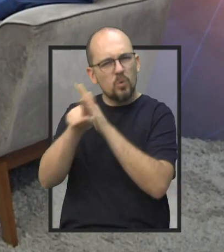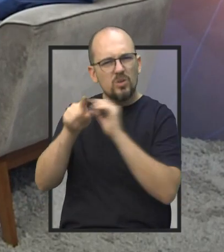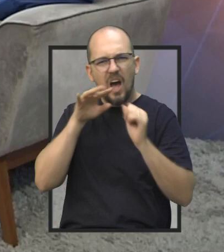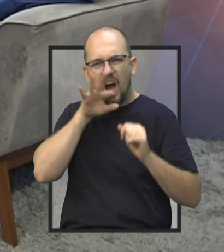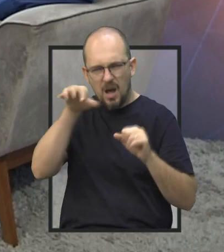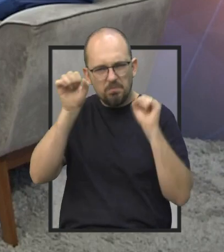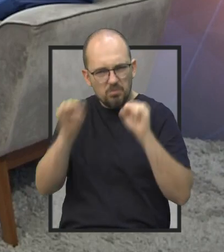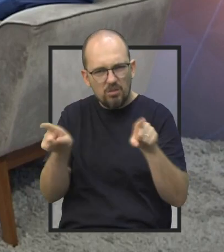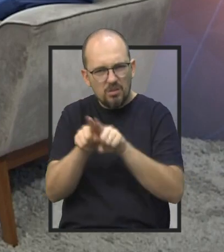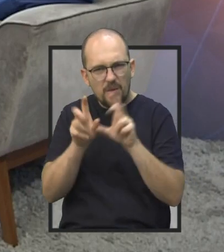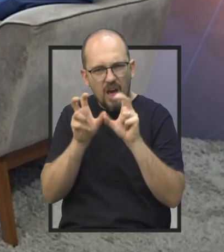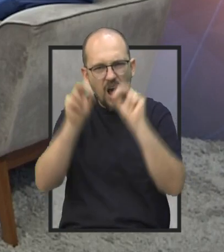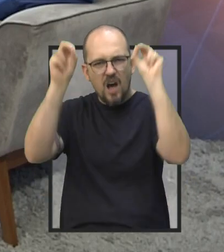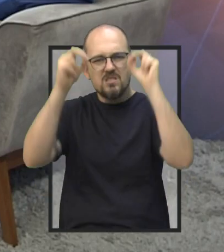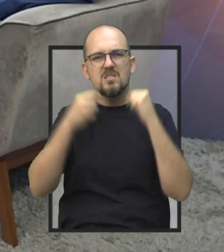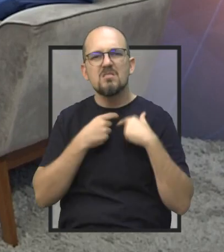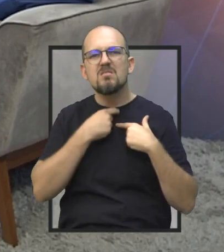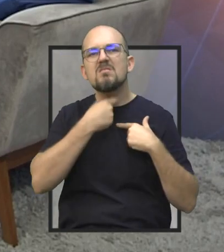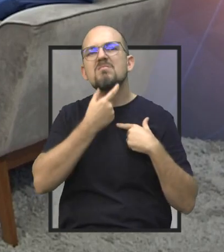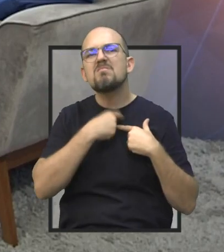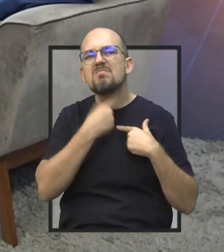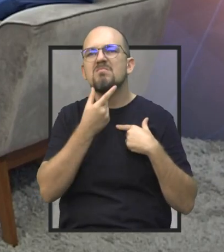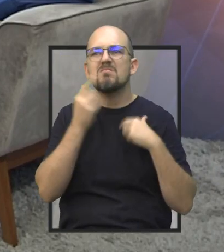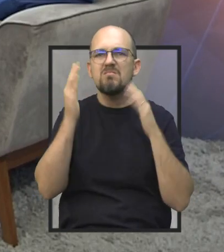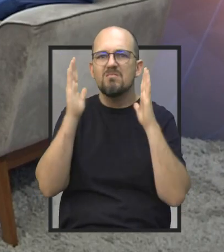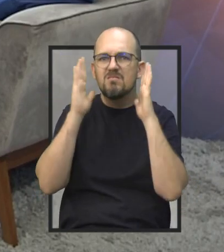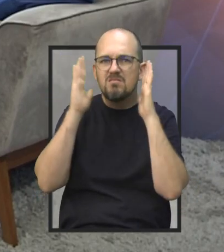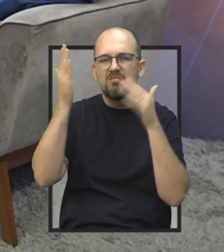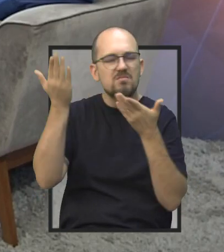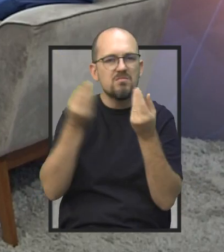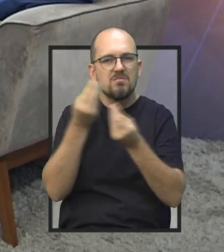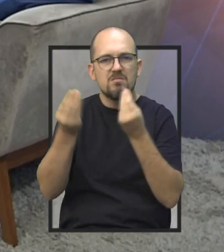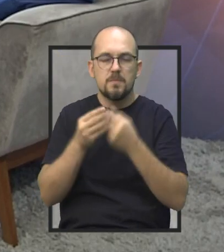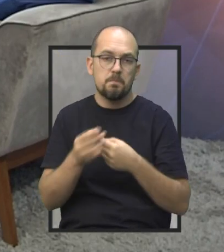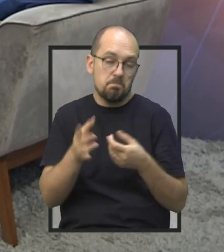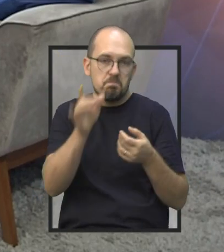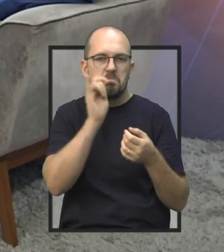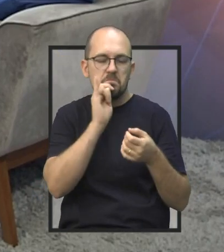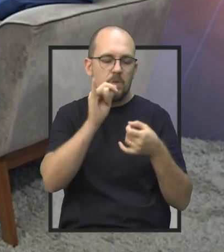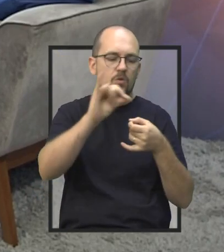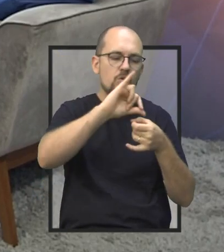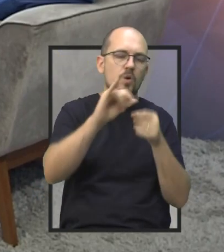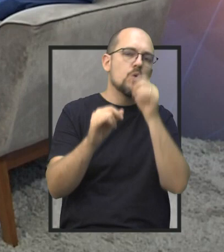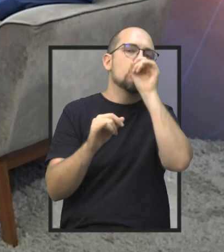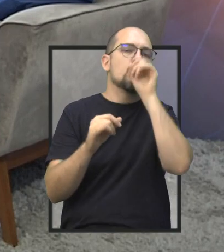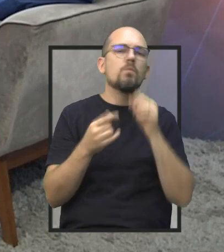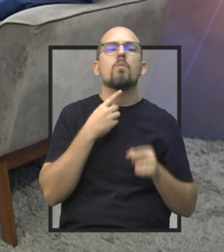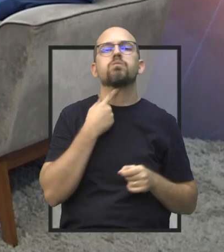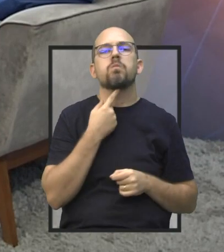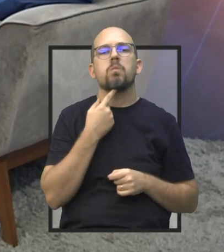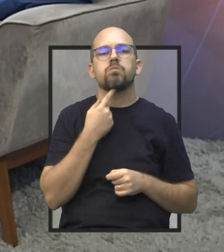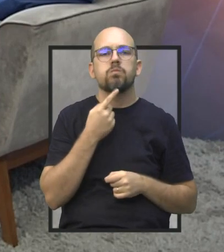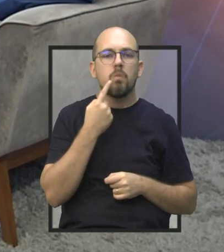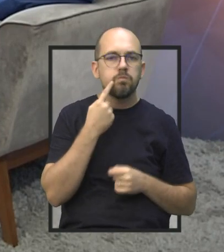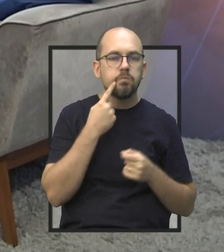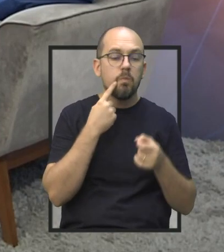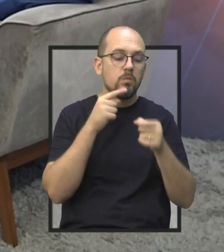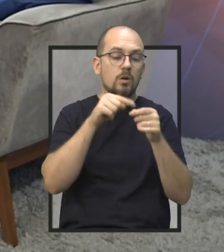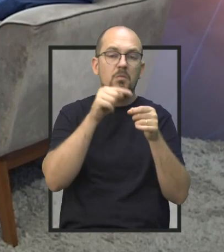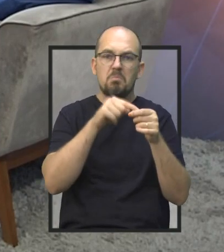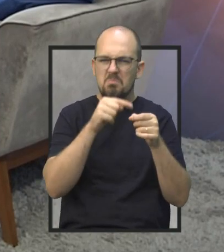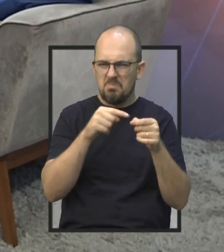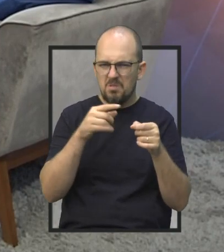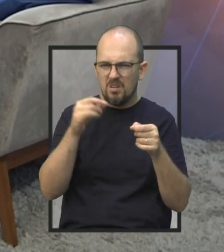na região da cabeça e do pescoço, mas assim, o enxaguante bucal, né? A pessoa faz aquele gargarejo e muitos, não sei se ainda as